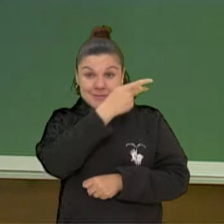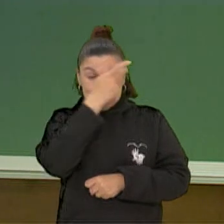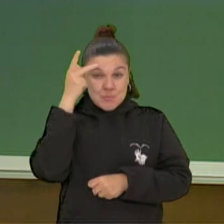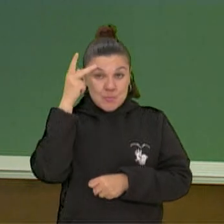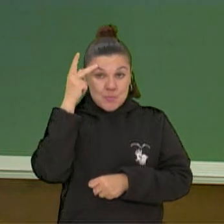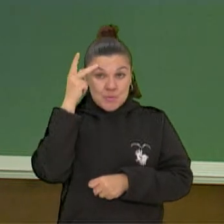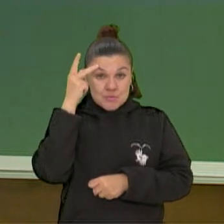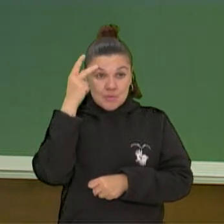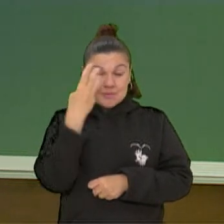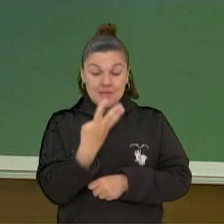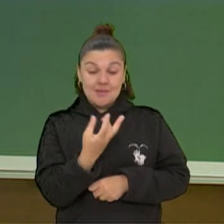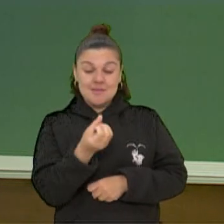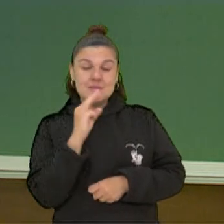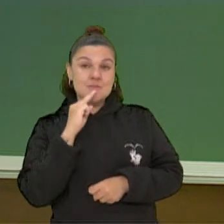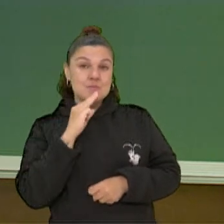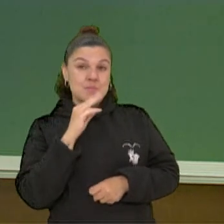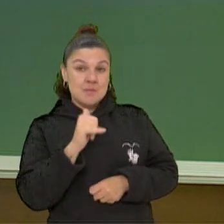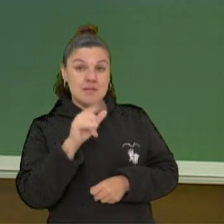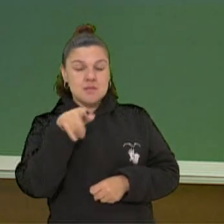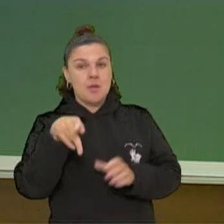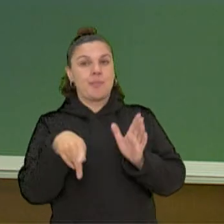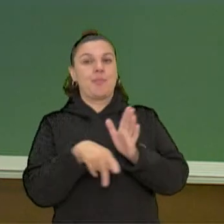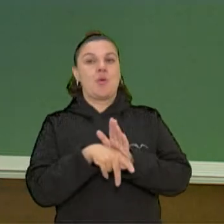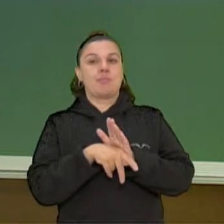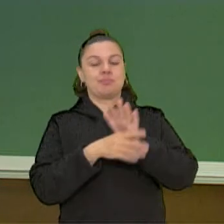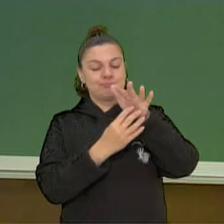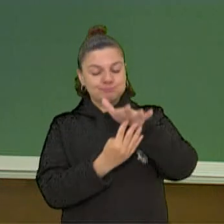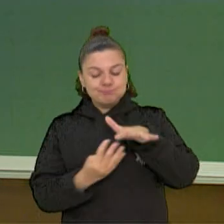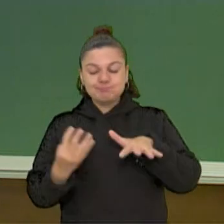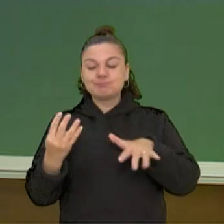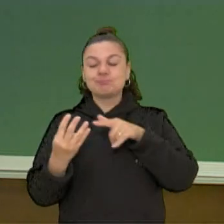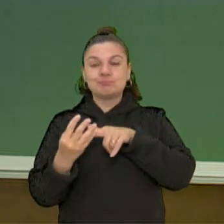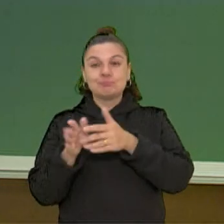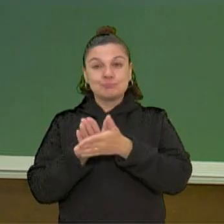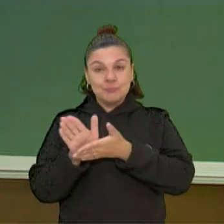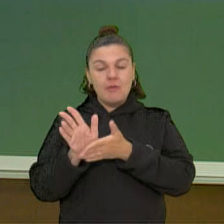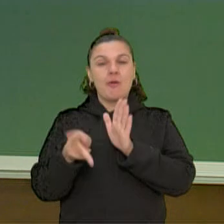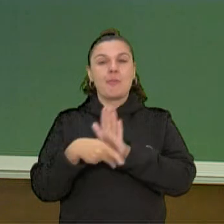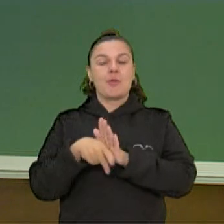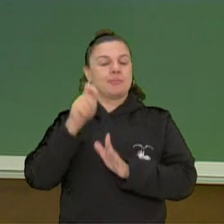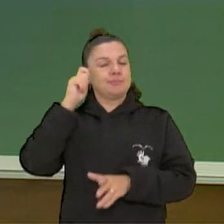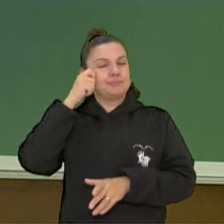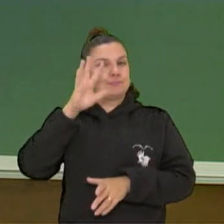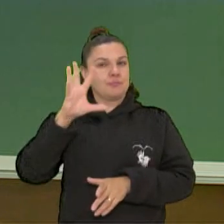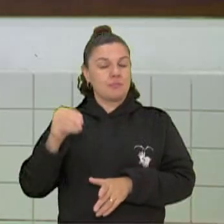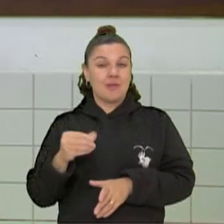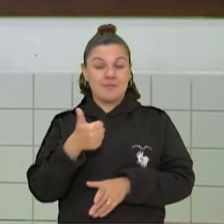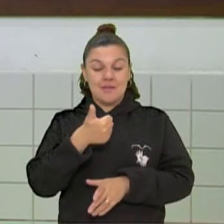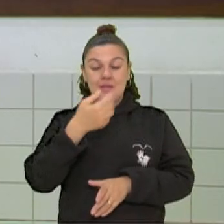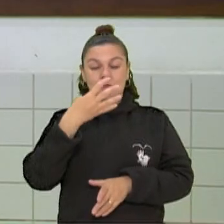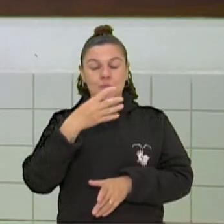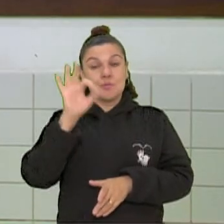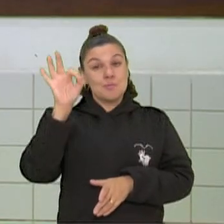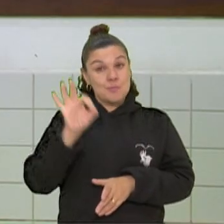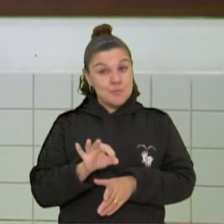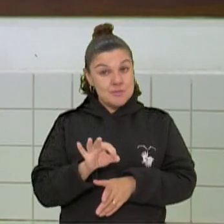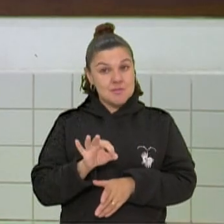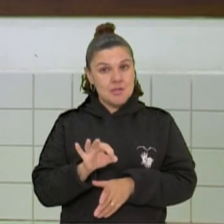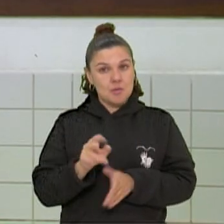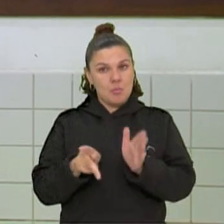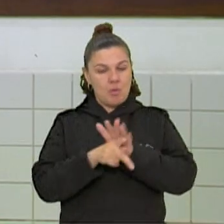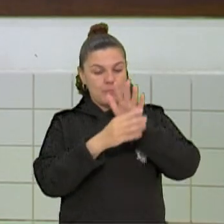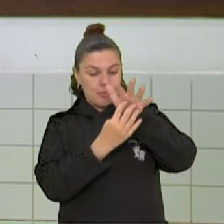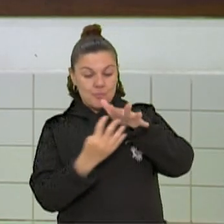258 milhões, 36 milhões eram originários de países africanos. 14% da população